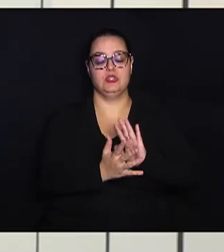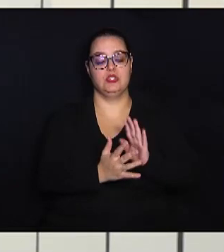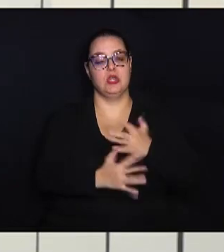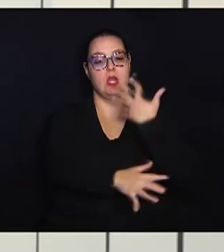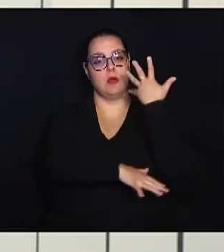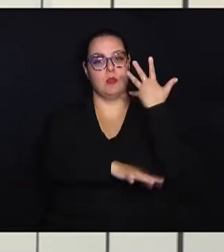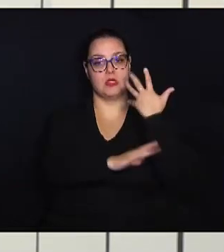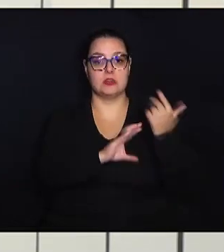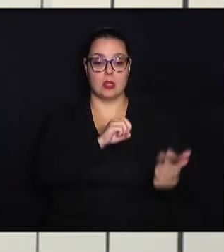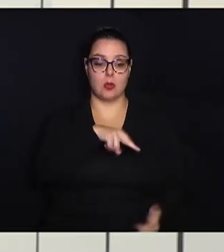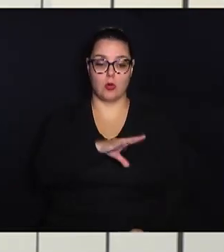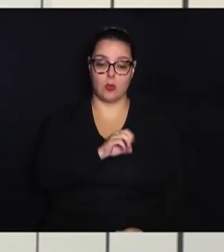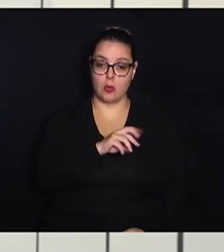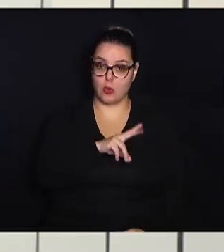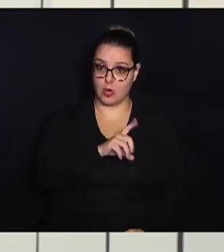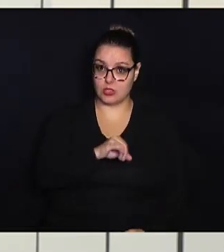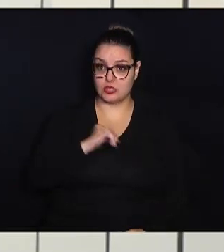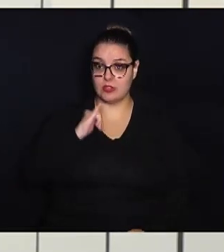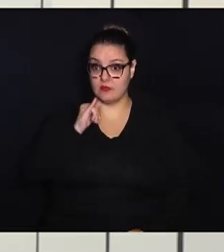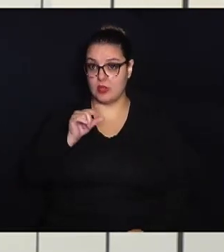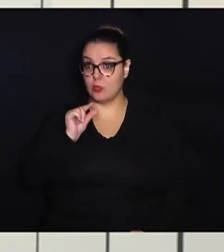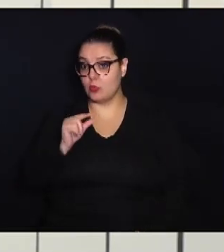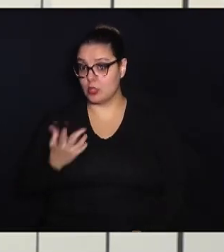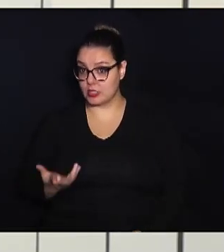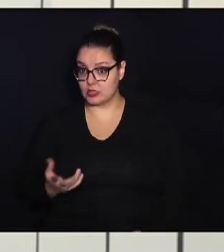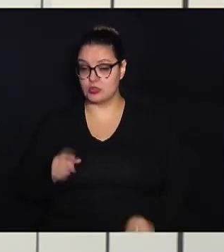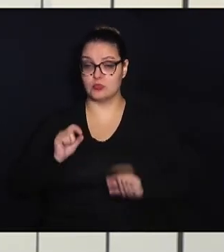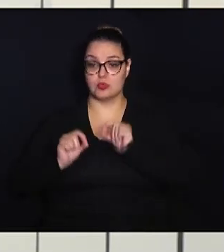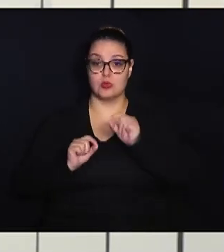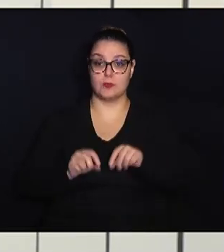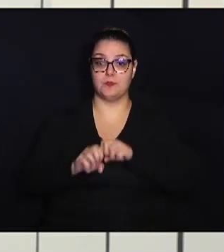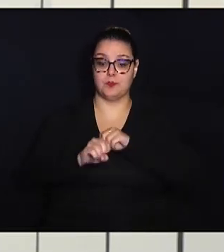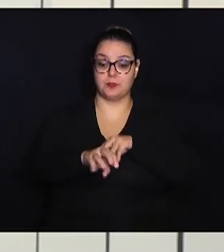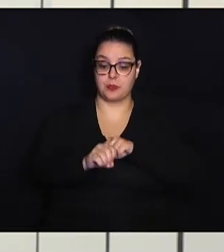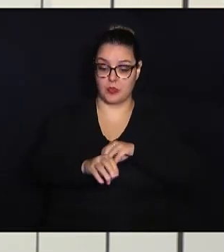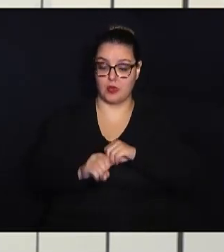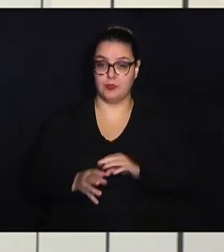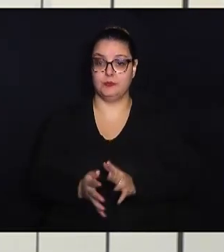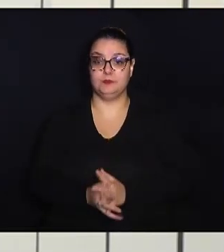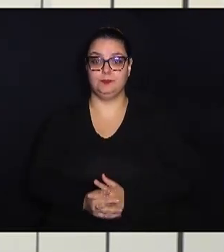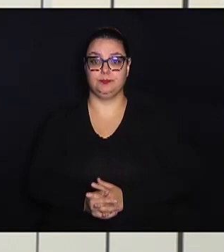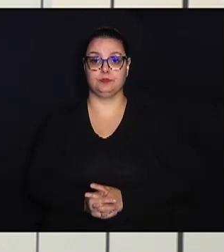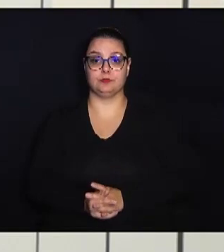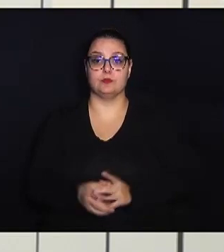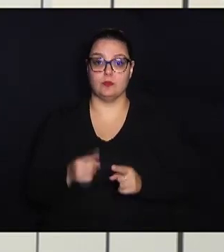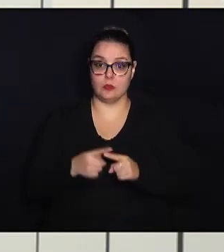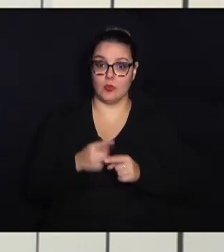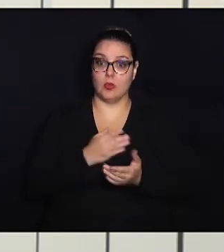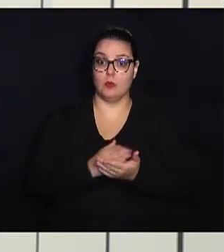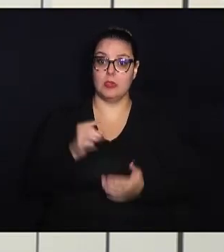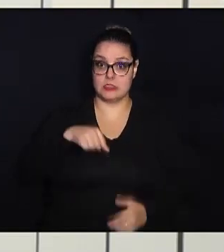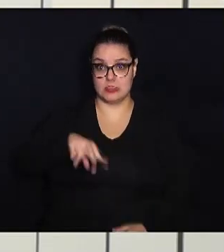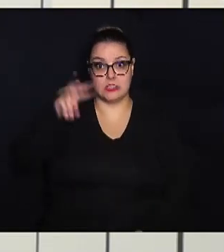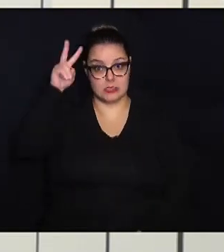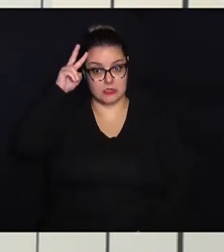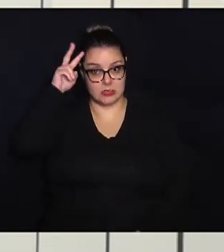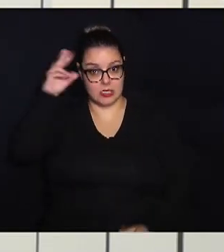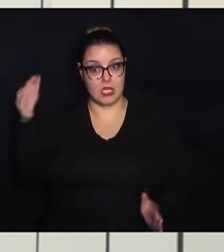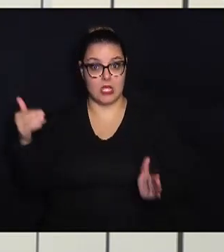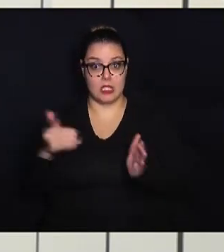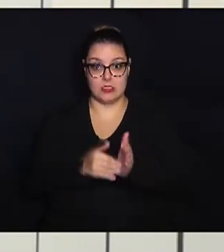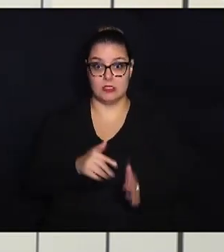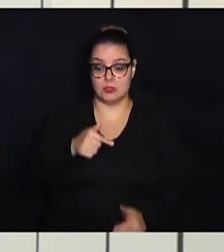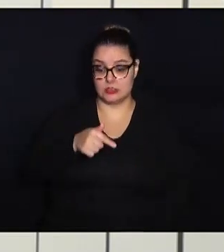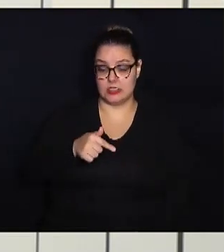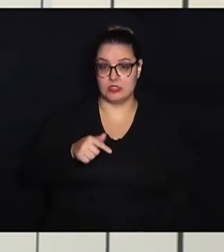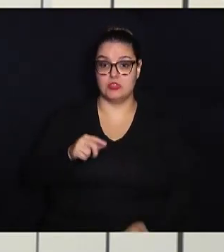Concórdia e a gente vai falar agora um pouquinho sobre educação porque Começa nesta segunda-feira e vai até o dia 7